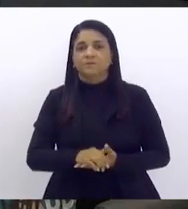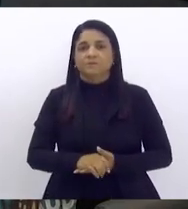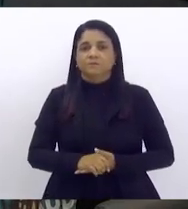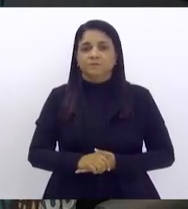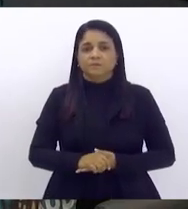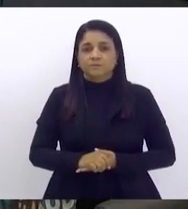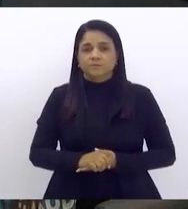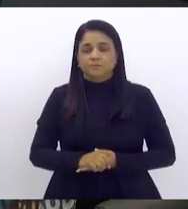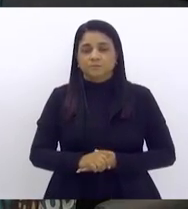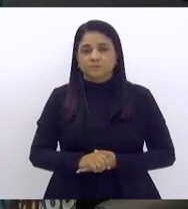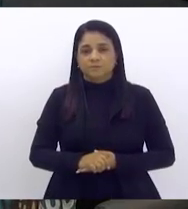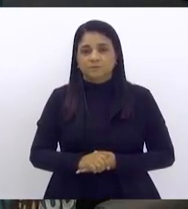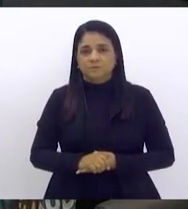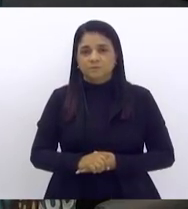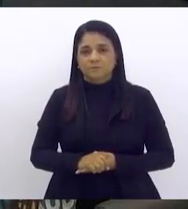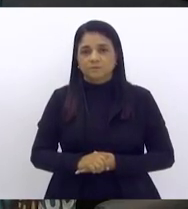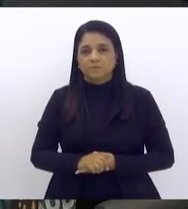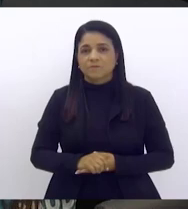Queria